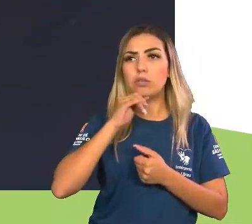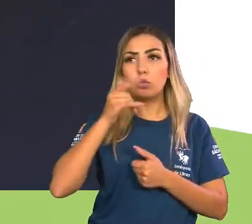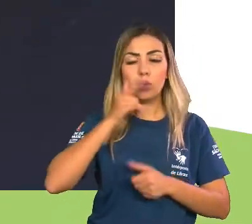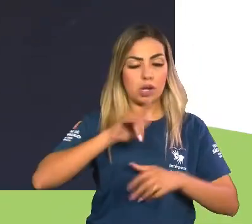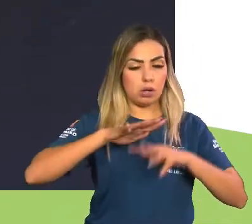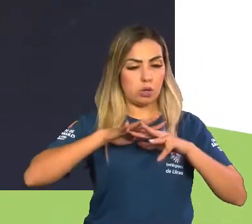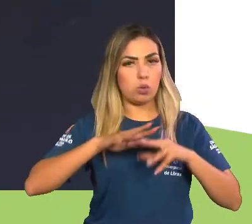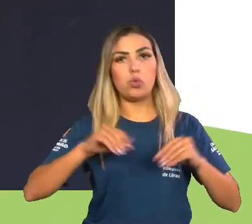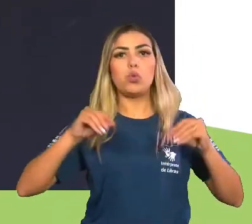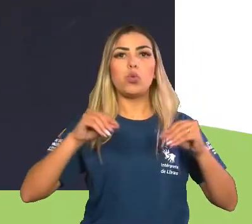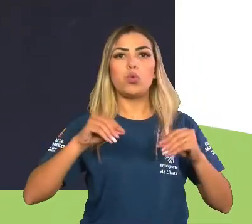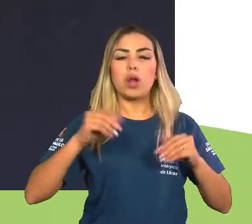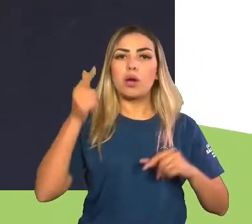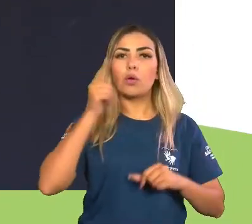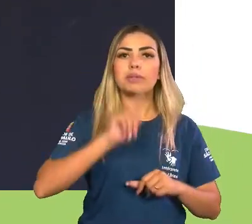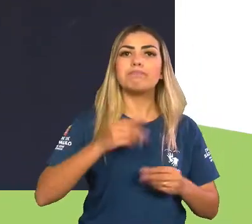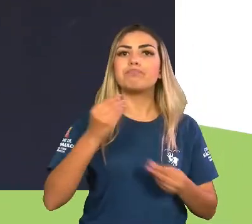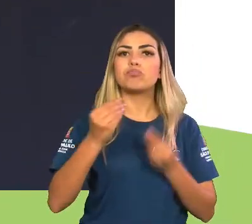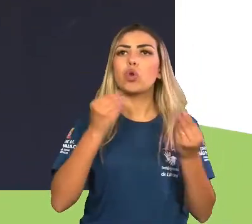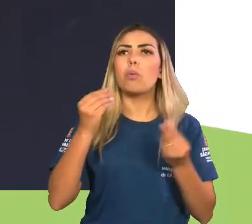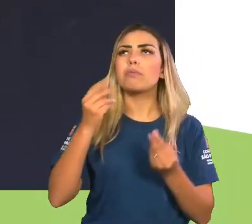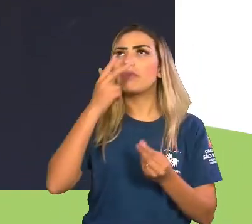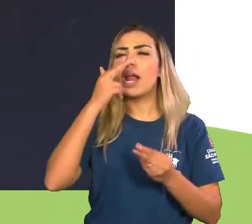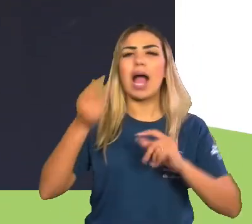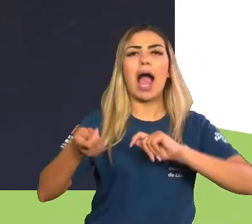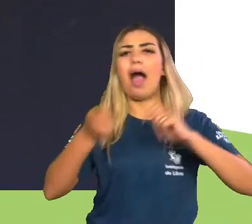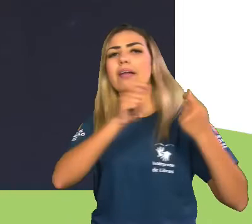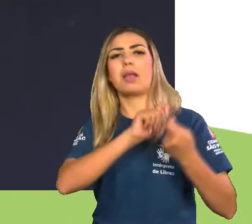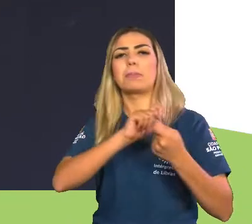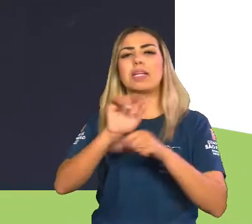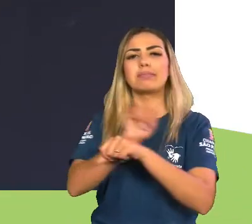todo para uma arte musical?